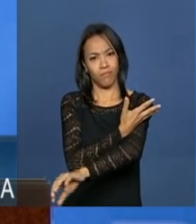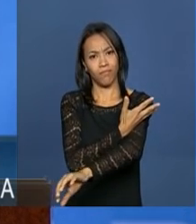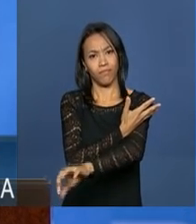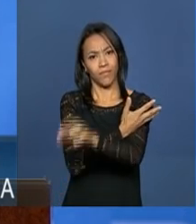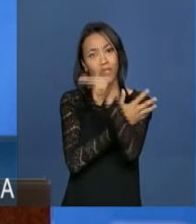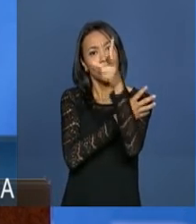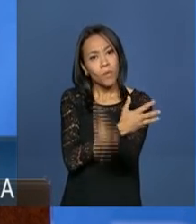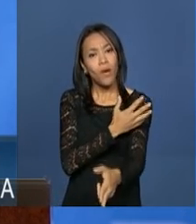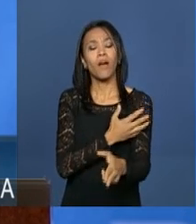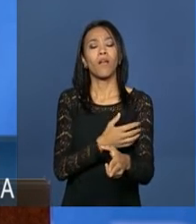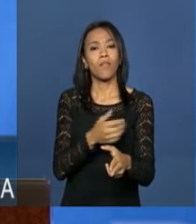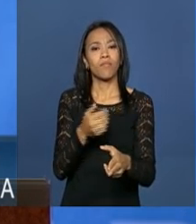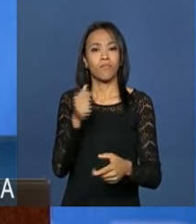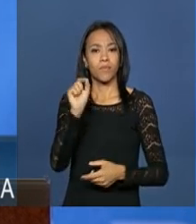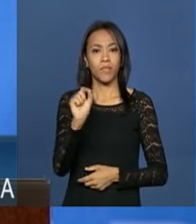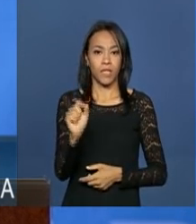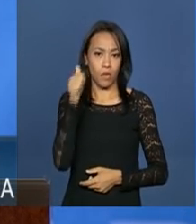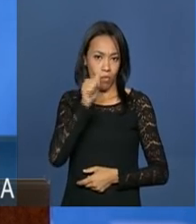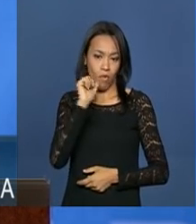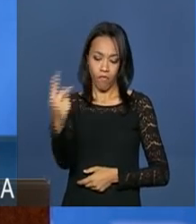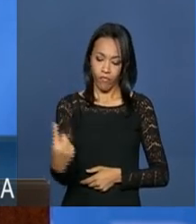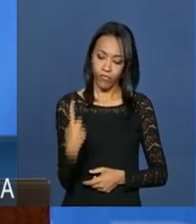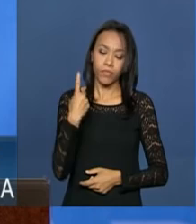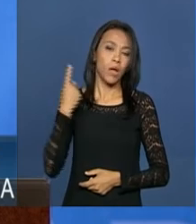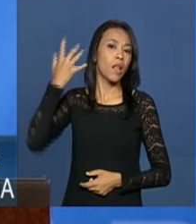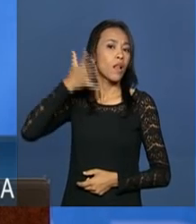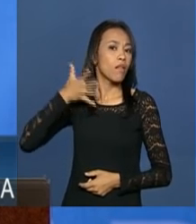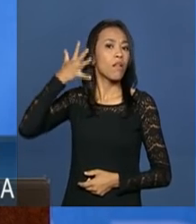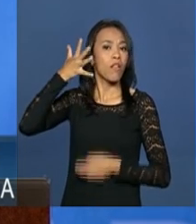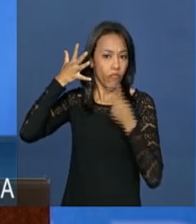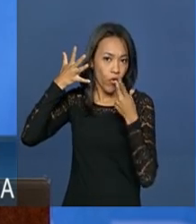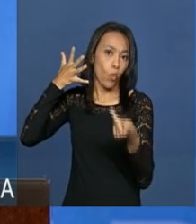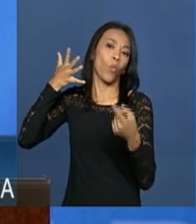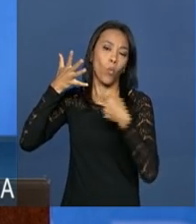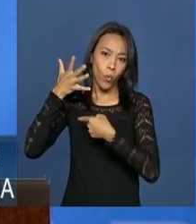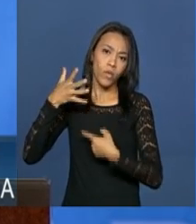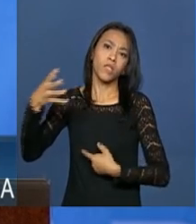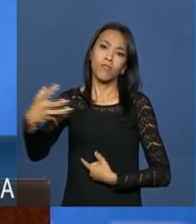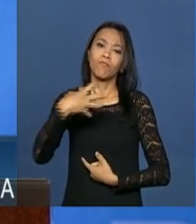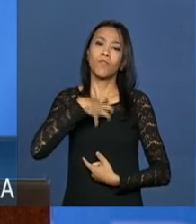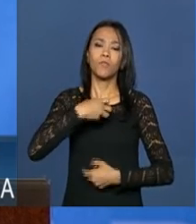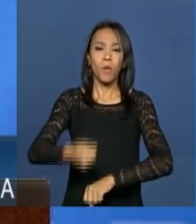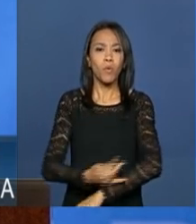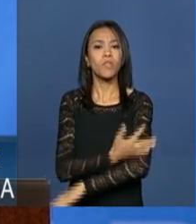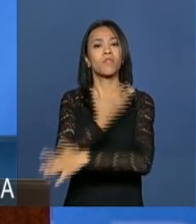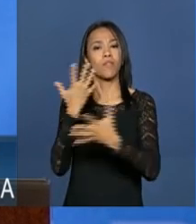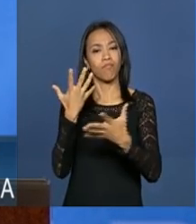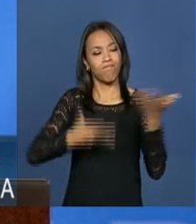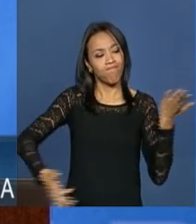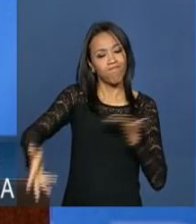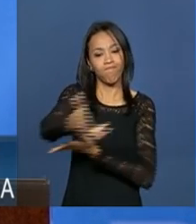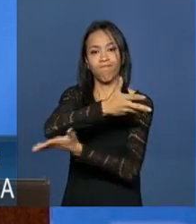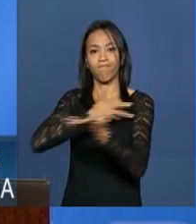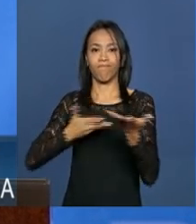como disse uma das nossas palestrantes aqui, uma emoção a nosso favor,